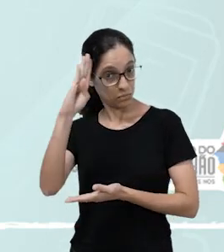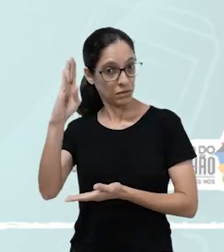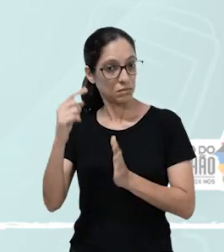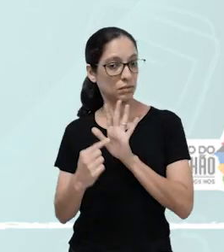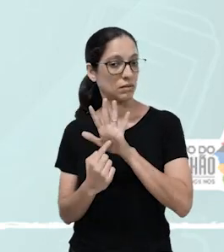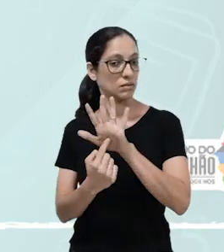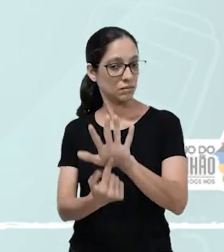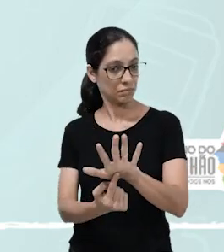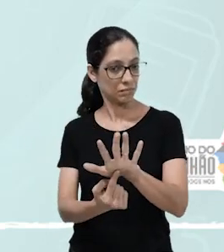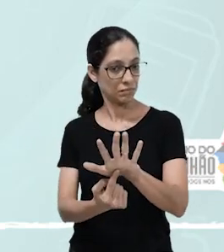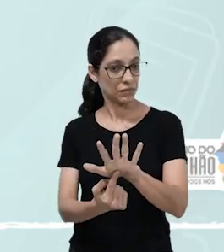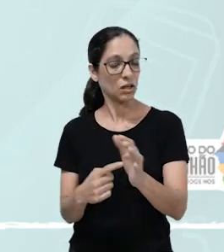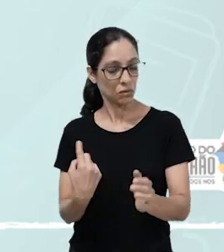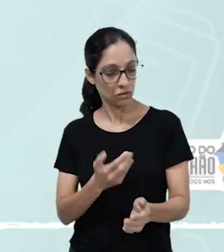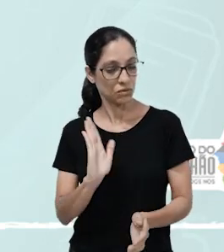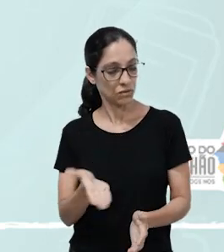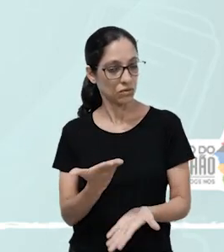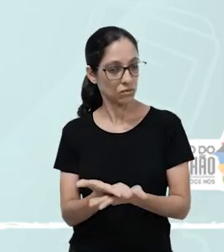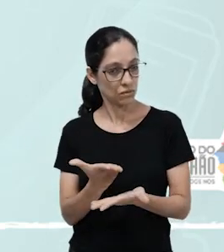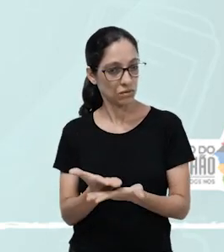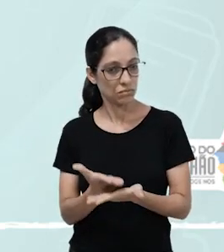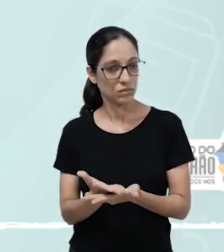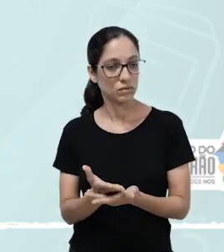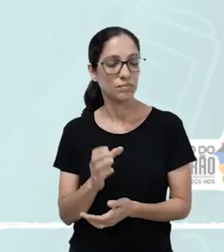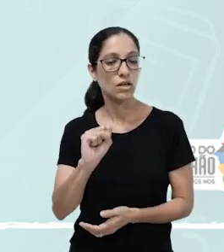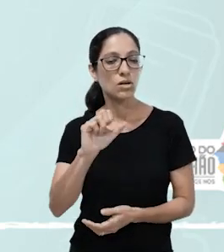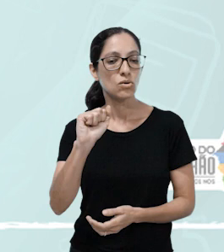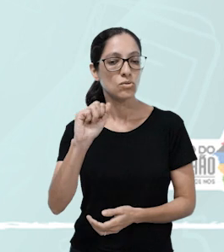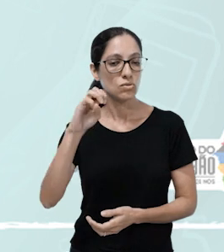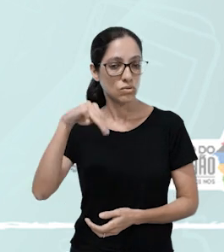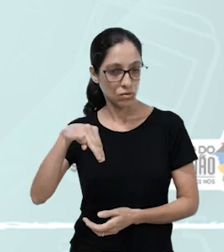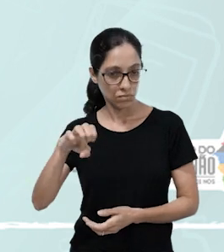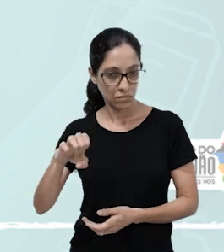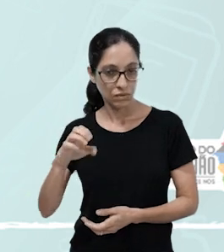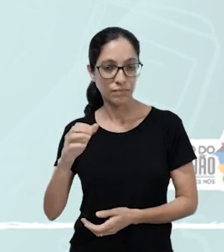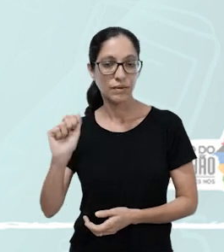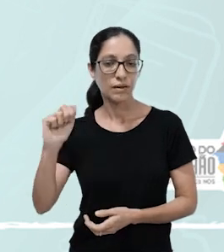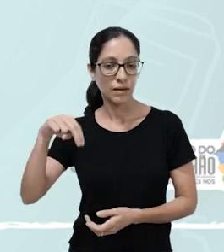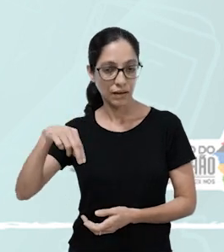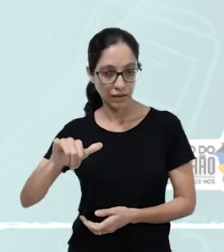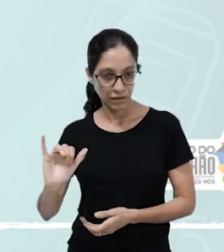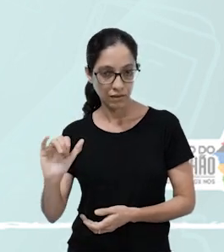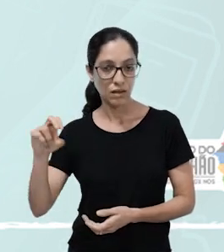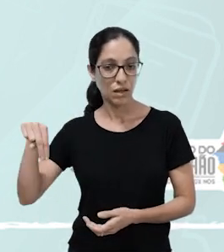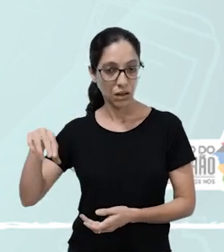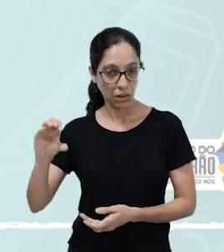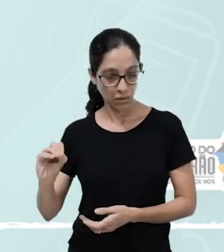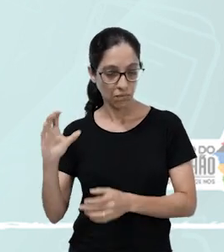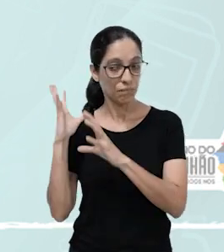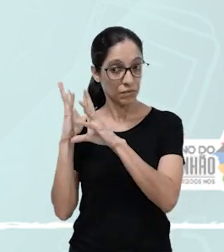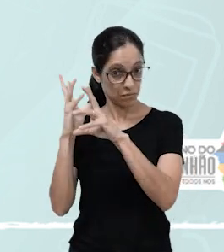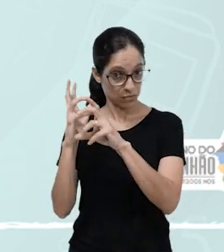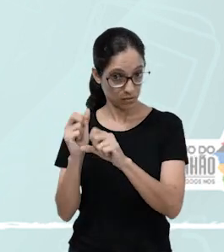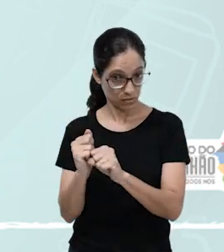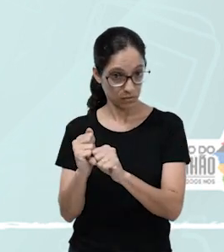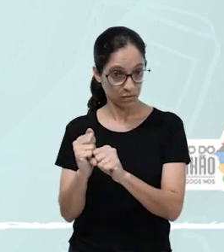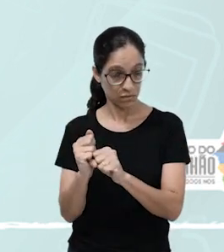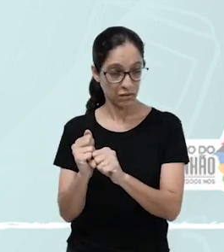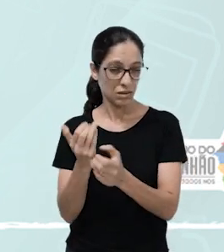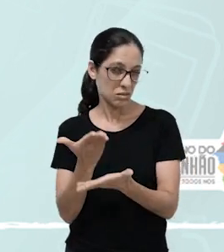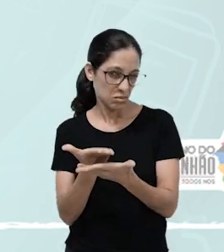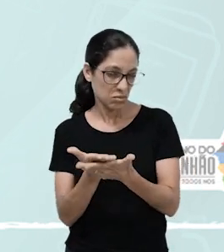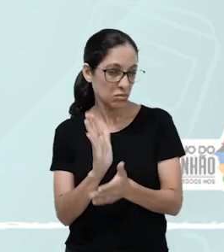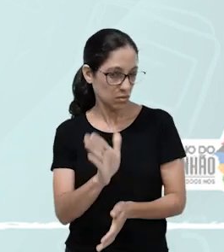ó, que nós trabalhamos. Some, any e no. Recapitulando um pouquinho de uma